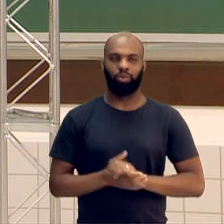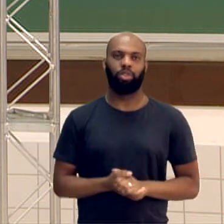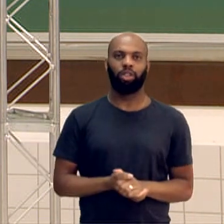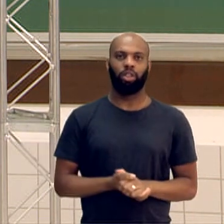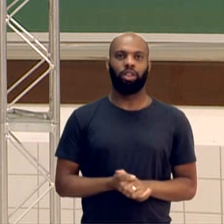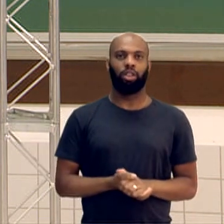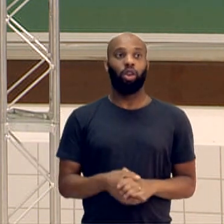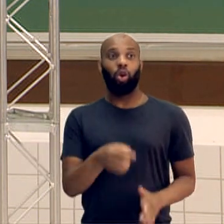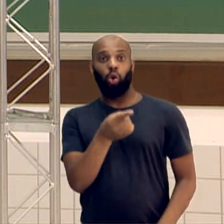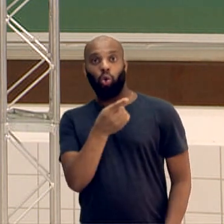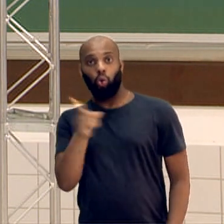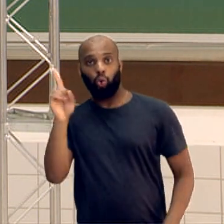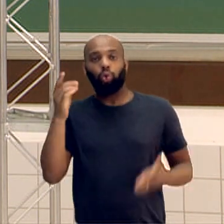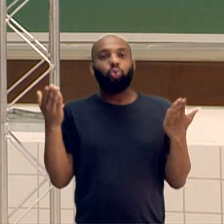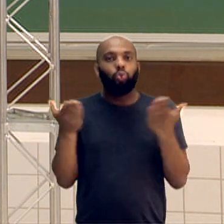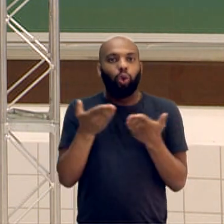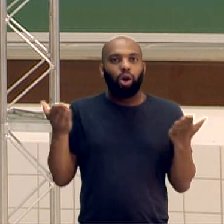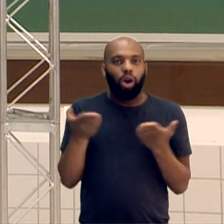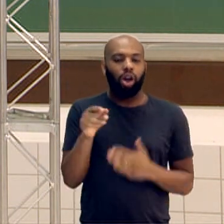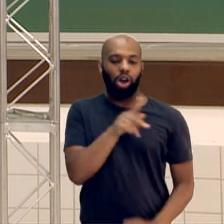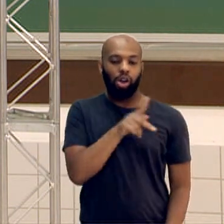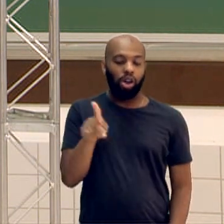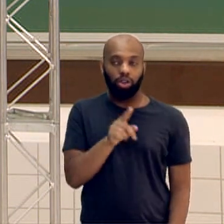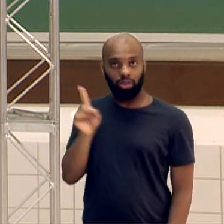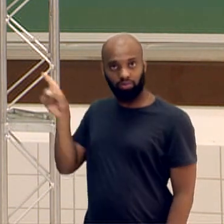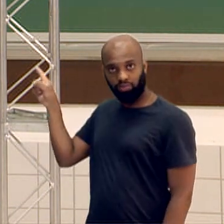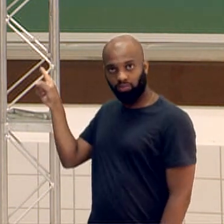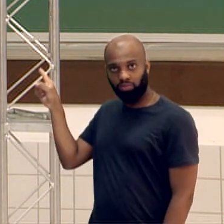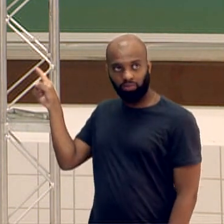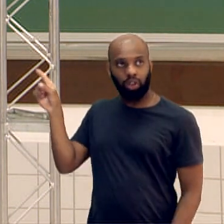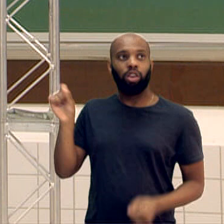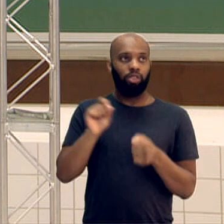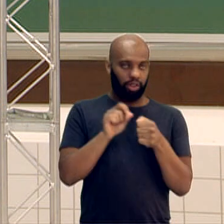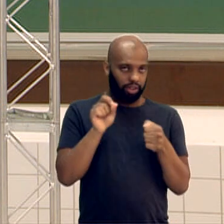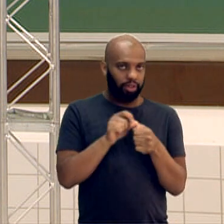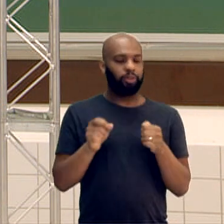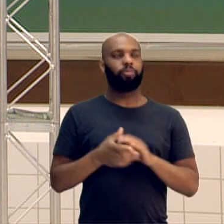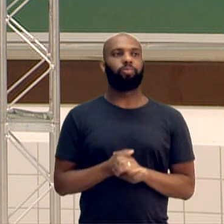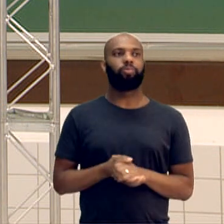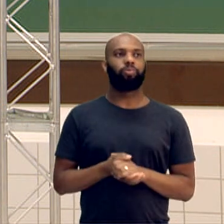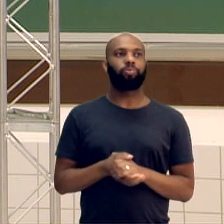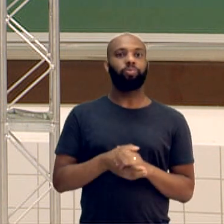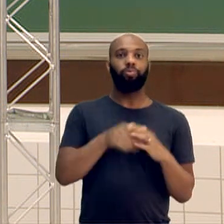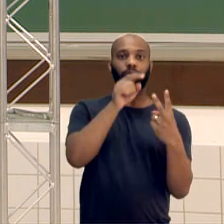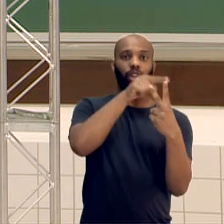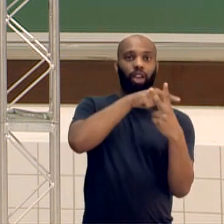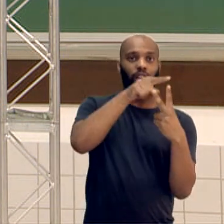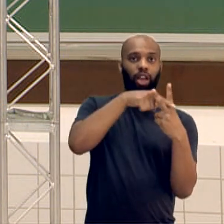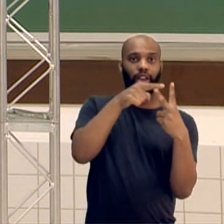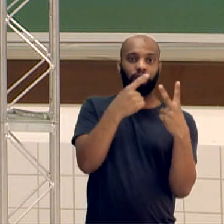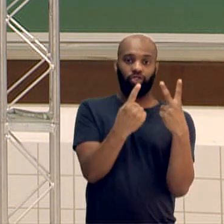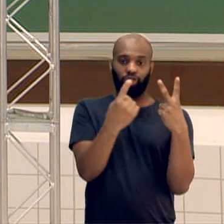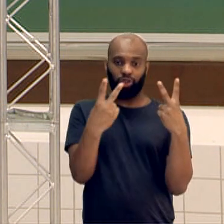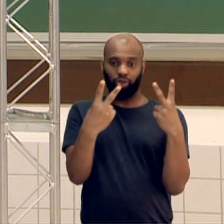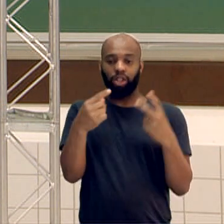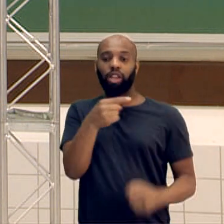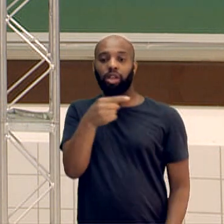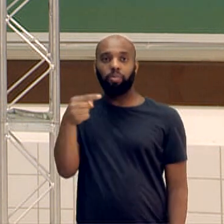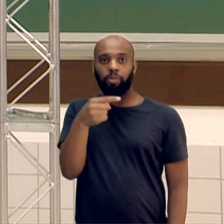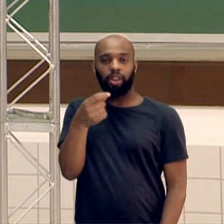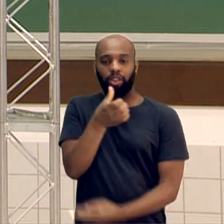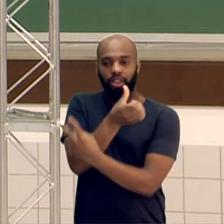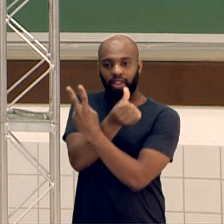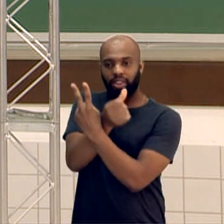aí, o último exemplo que o professor colocou para vocês era esse aqui, raiz de 12 menos 6 raiz